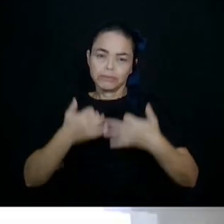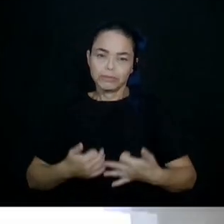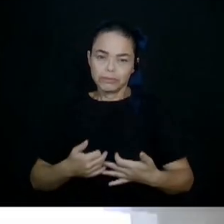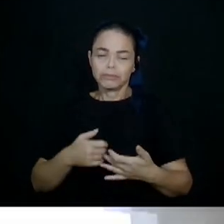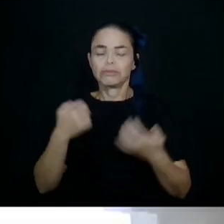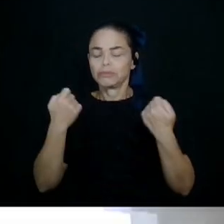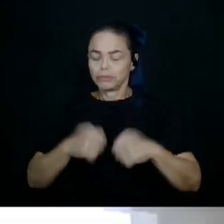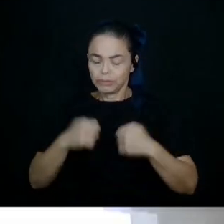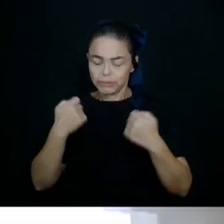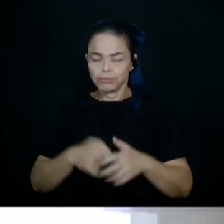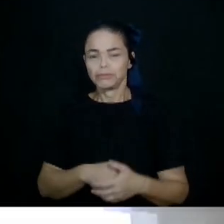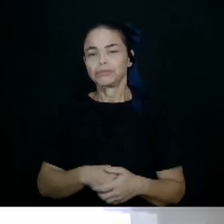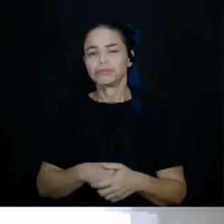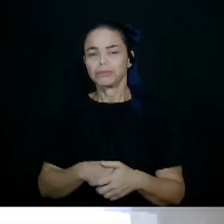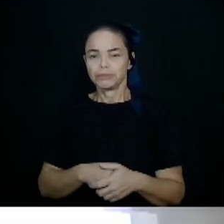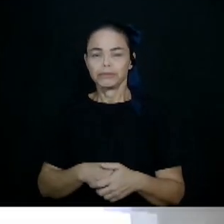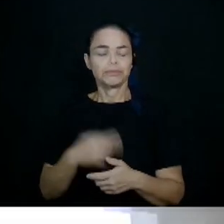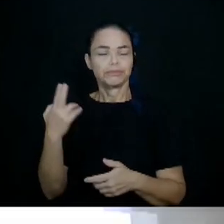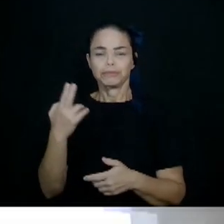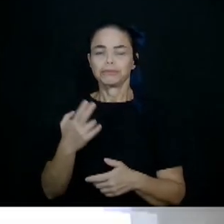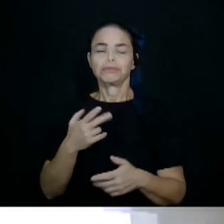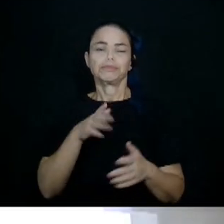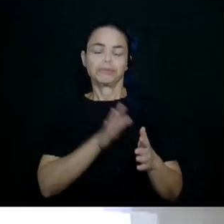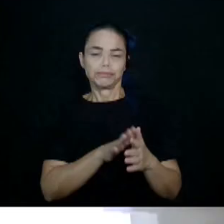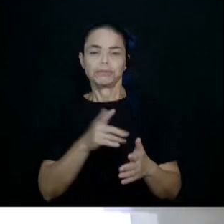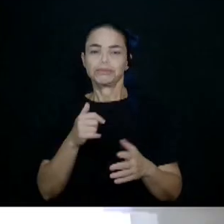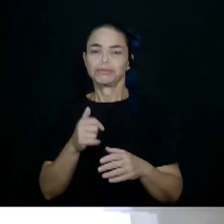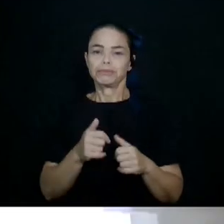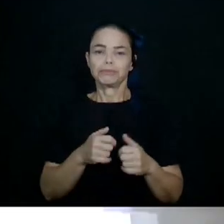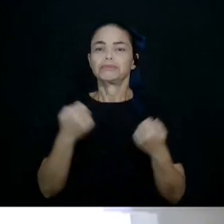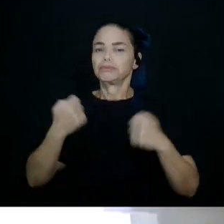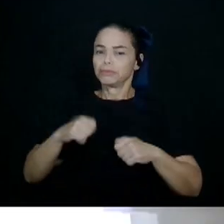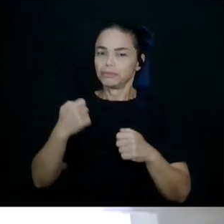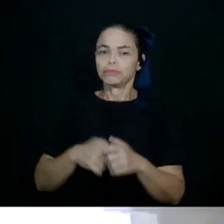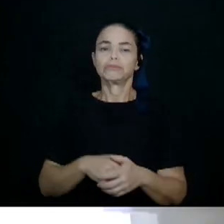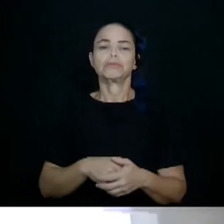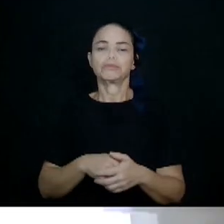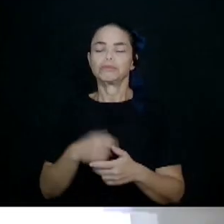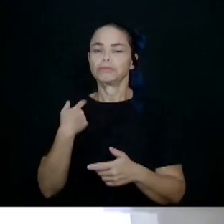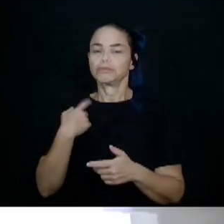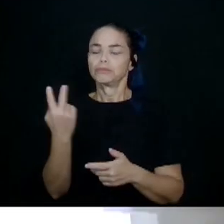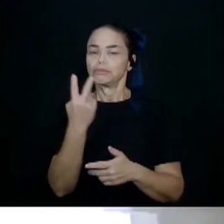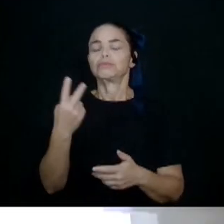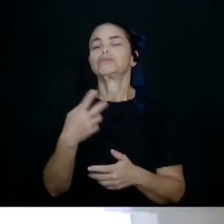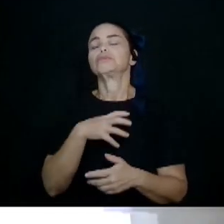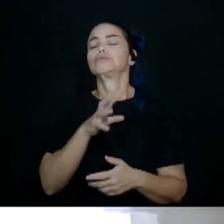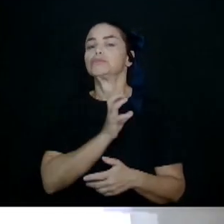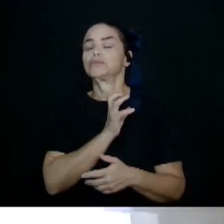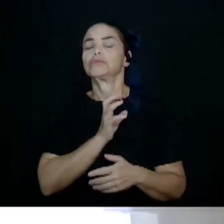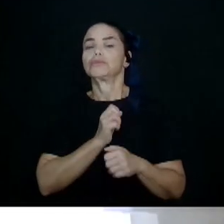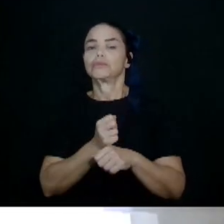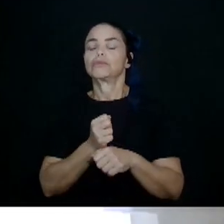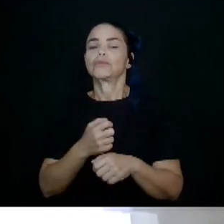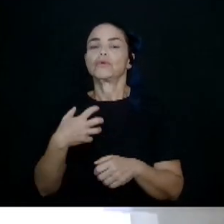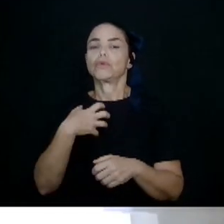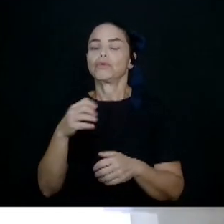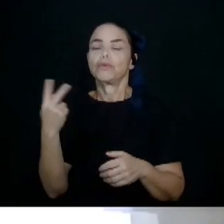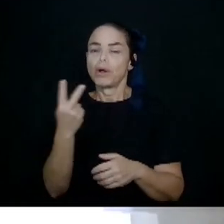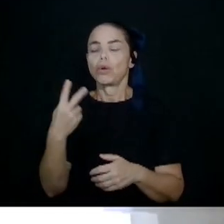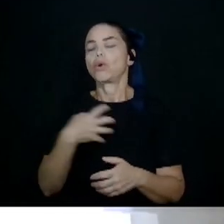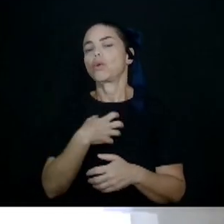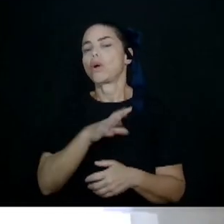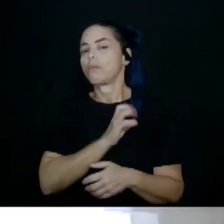necessário, que aquilo, em um dado momento, vai precisar, ou que o valor afetivo daquilo é muito importante e não dá para se